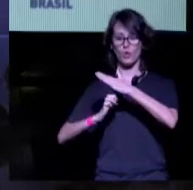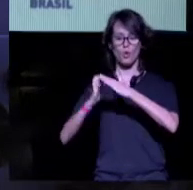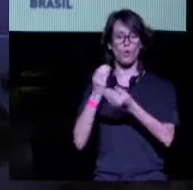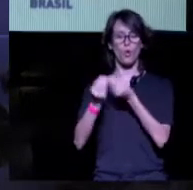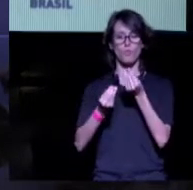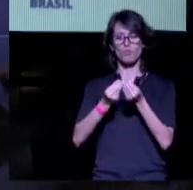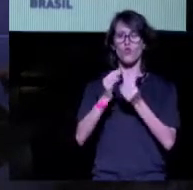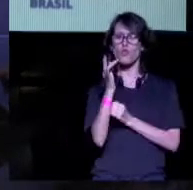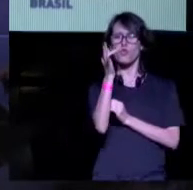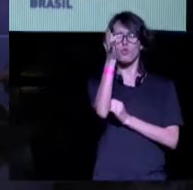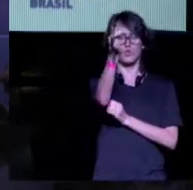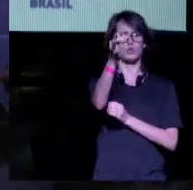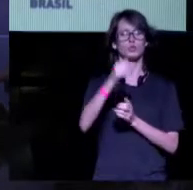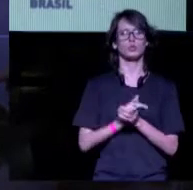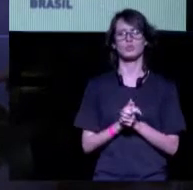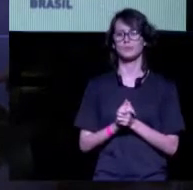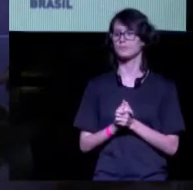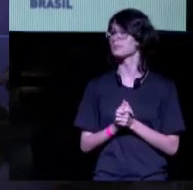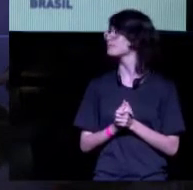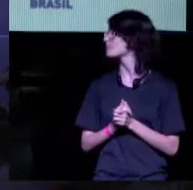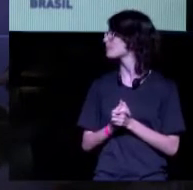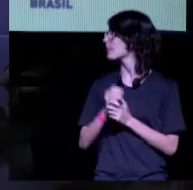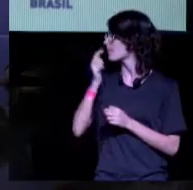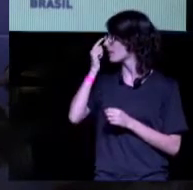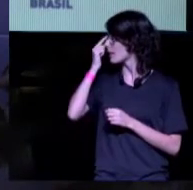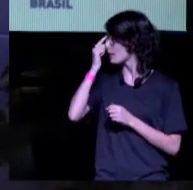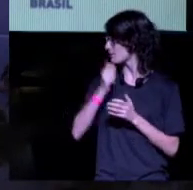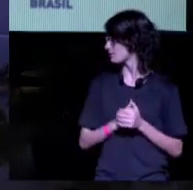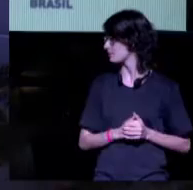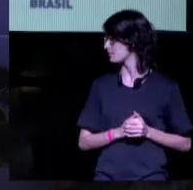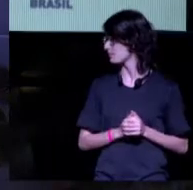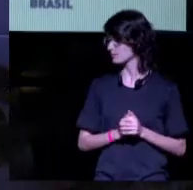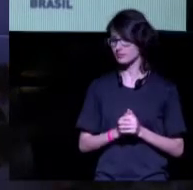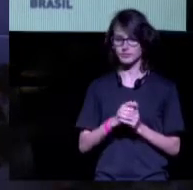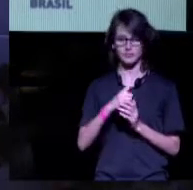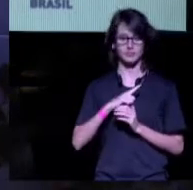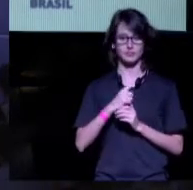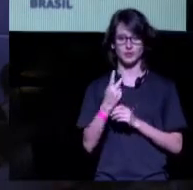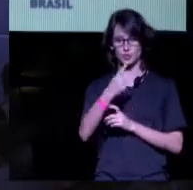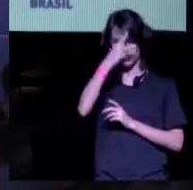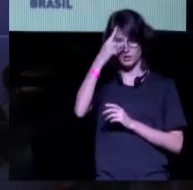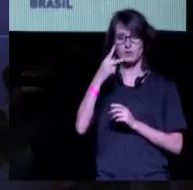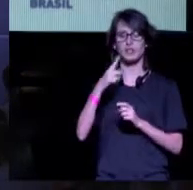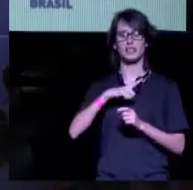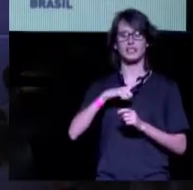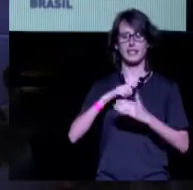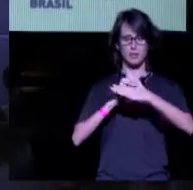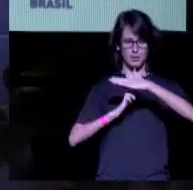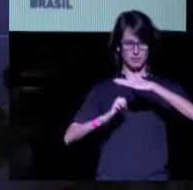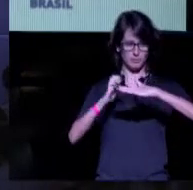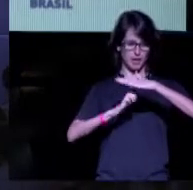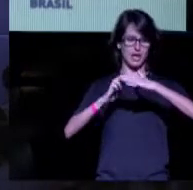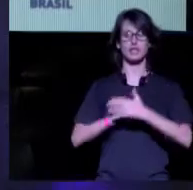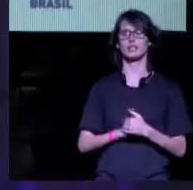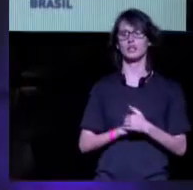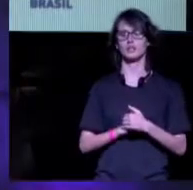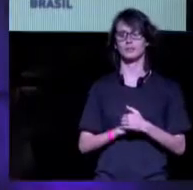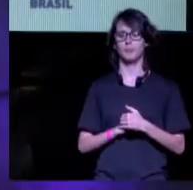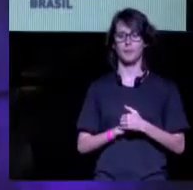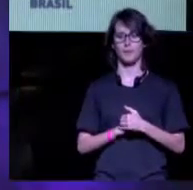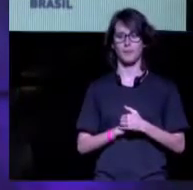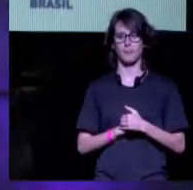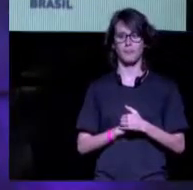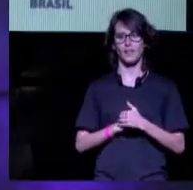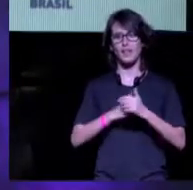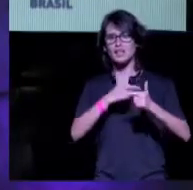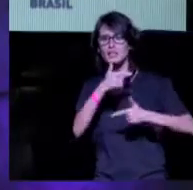que é o nosso casal tamura ram é que eles empreendem ao igov que trabalha a